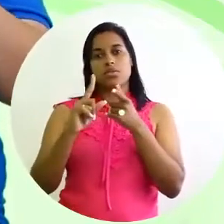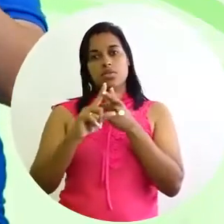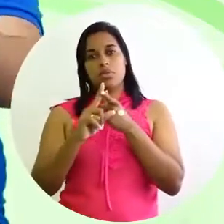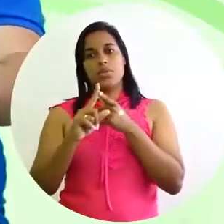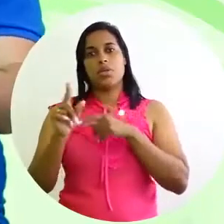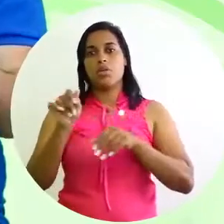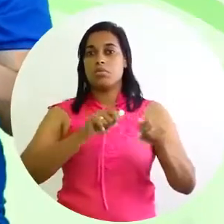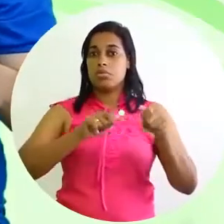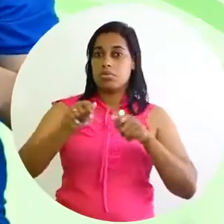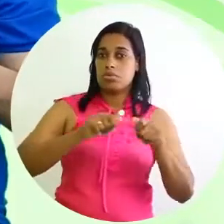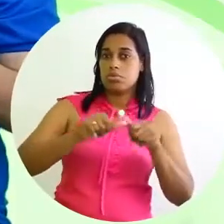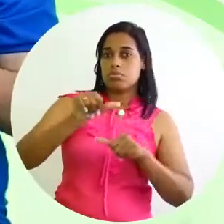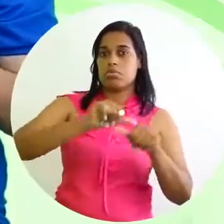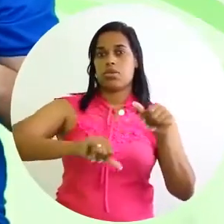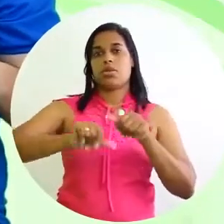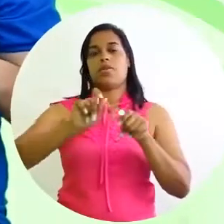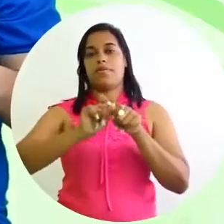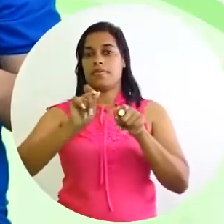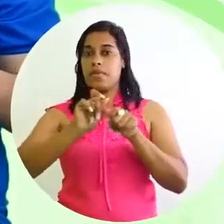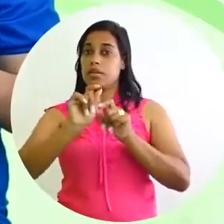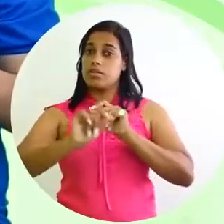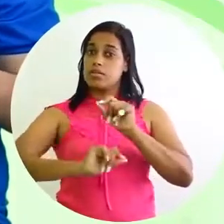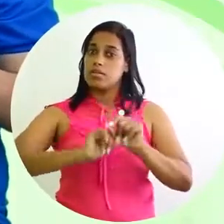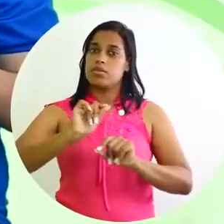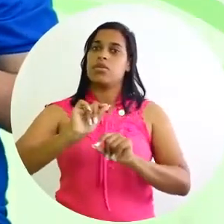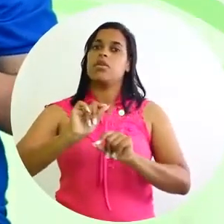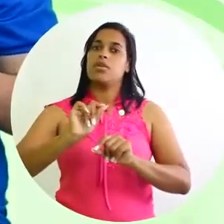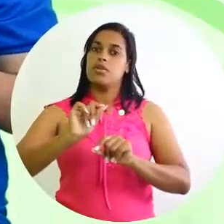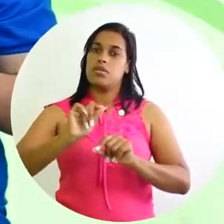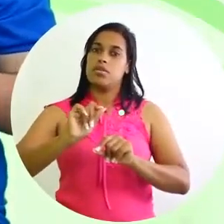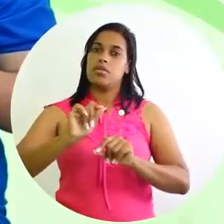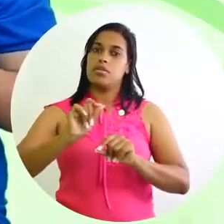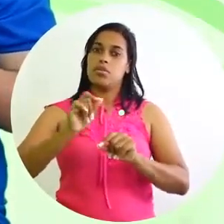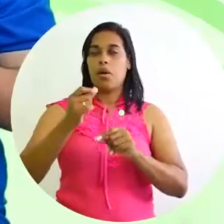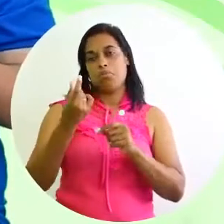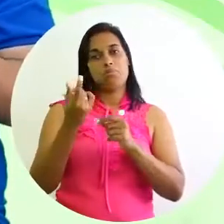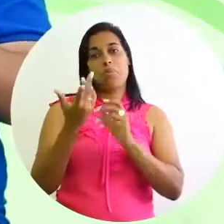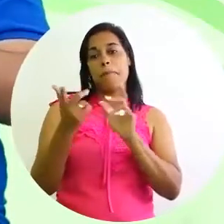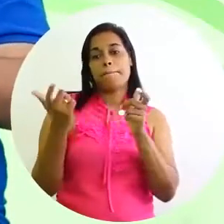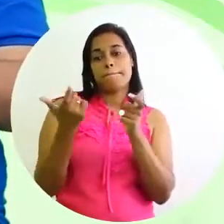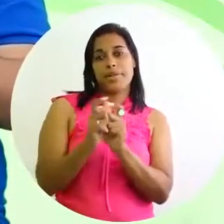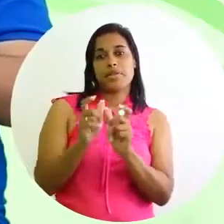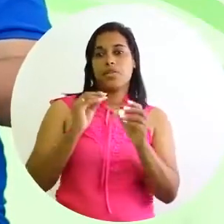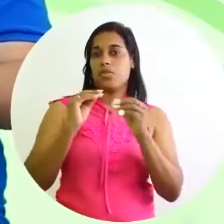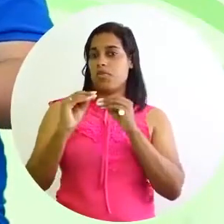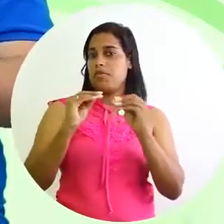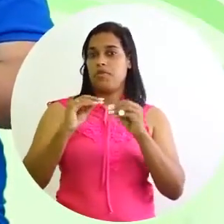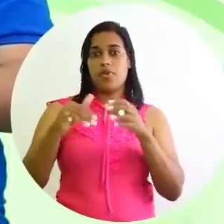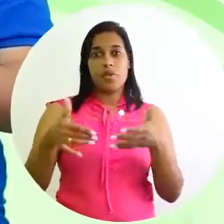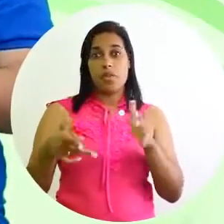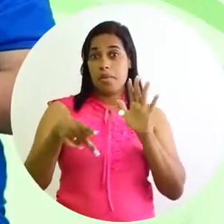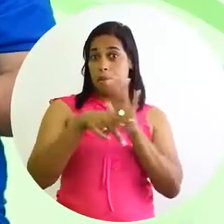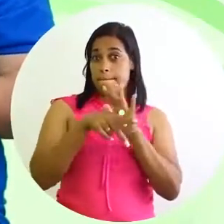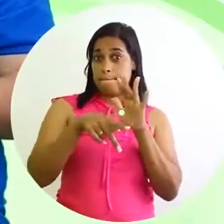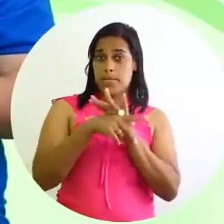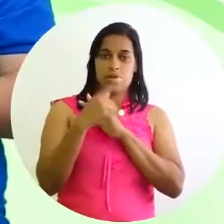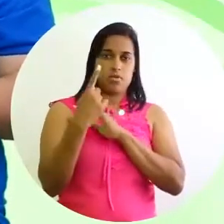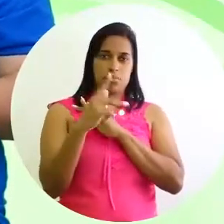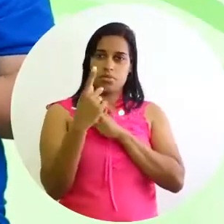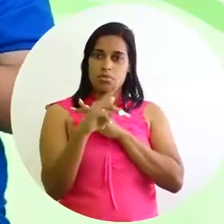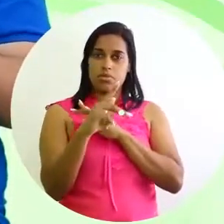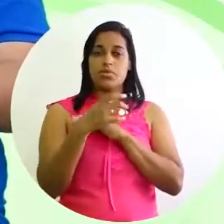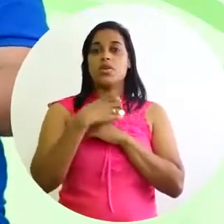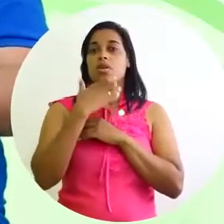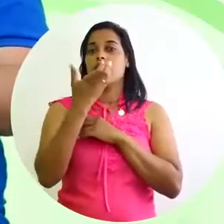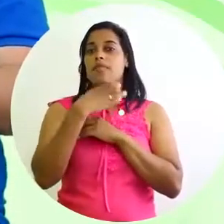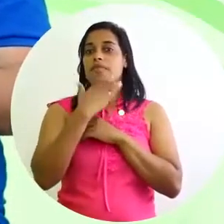uma novelização, fazem uma micronovela, alguma coisa, e podem ser eles próprios